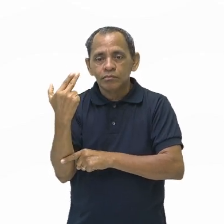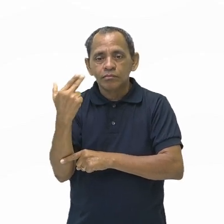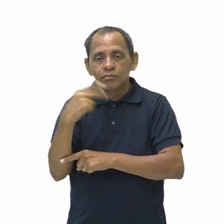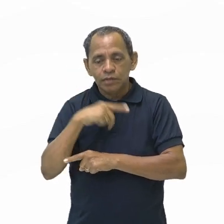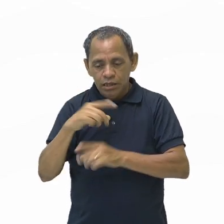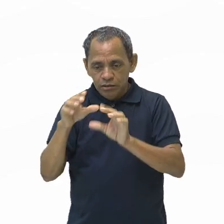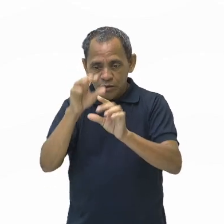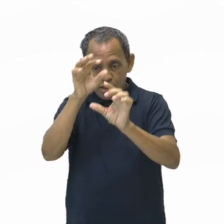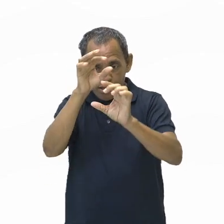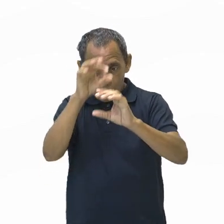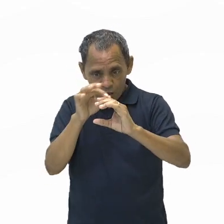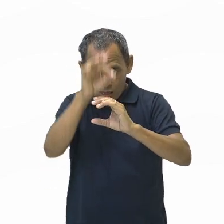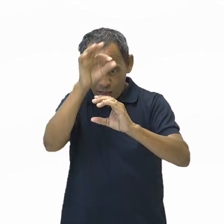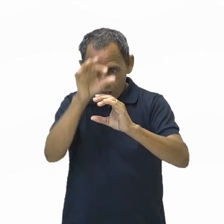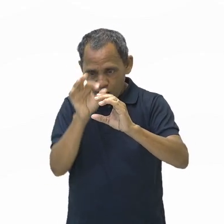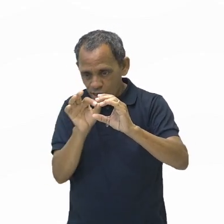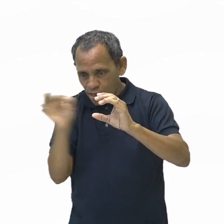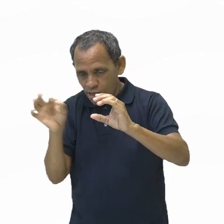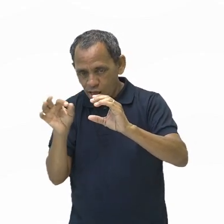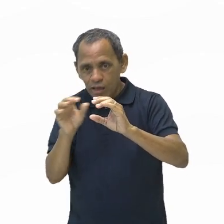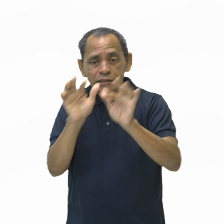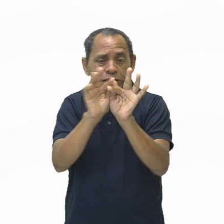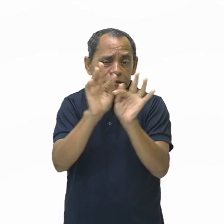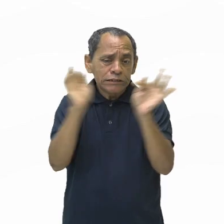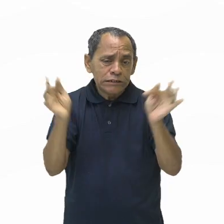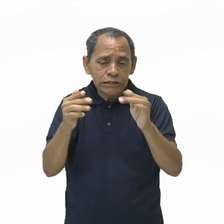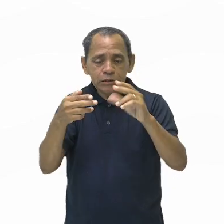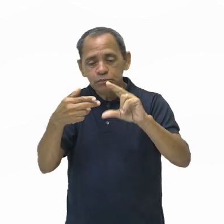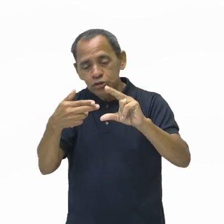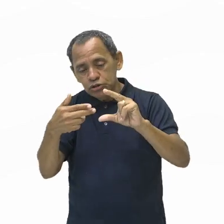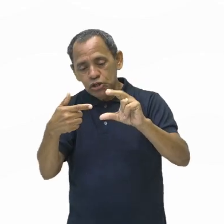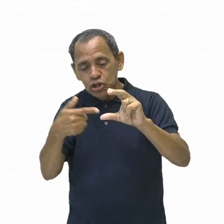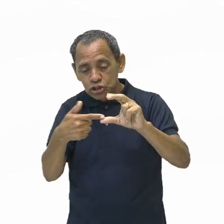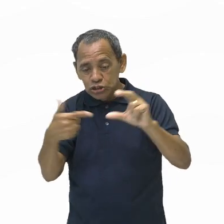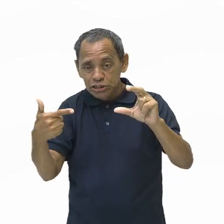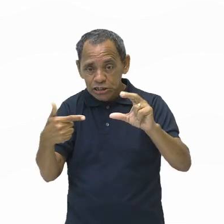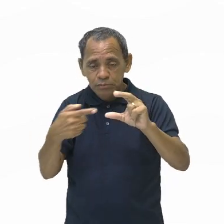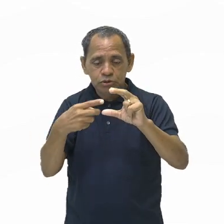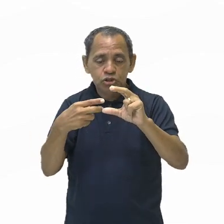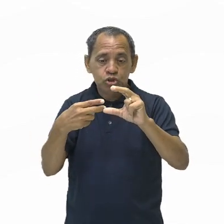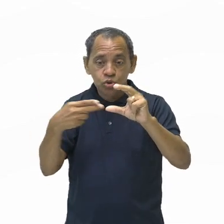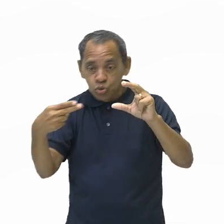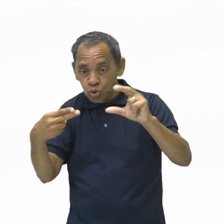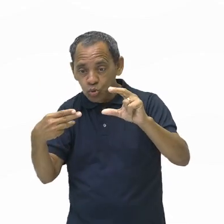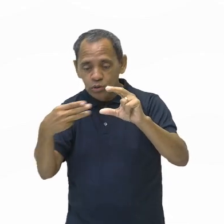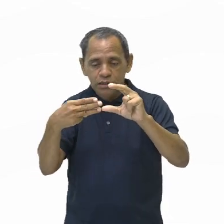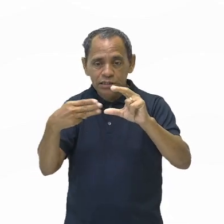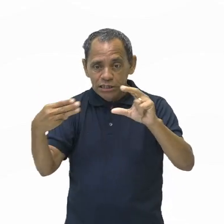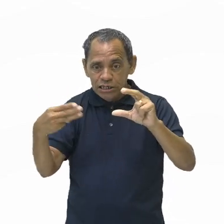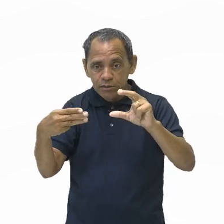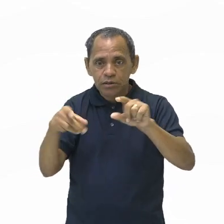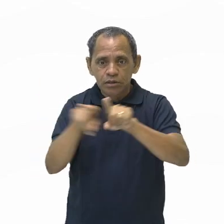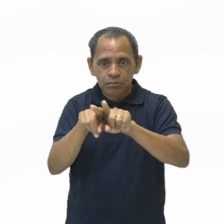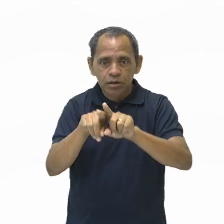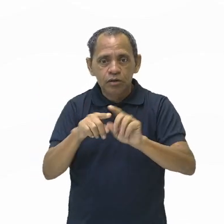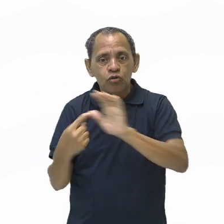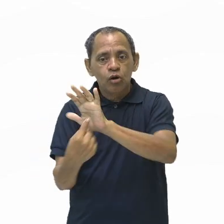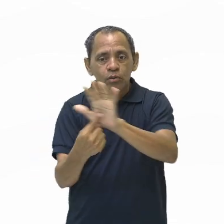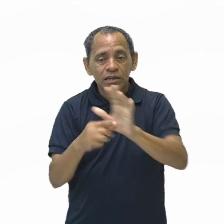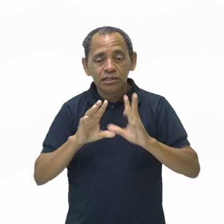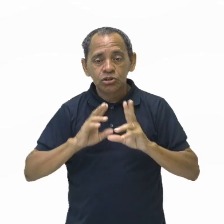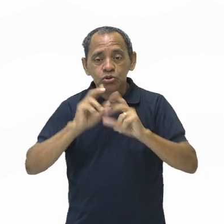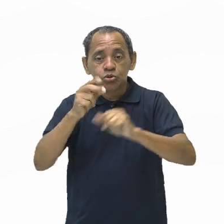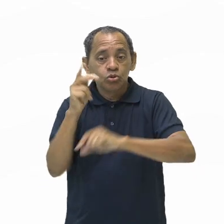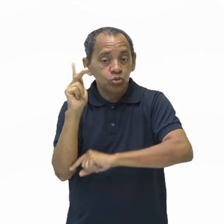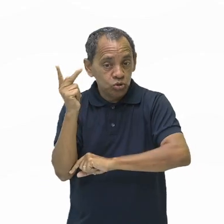ligações. Lembram-se? Ligações simples, ligações duplas, ligações triplas. Então, vão aparecer aí todos os hidrogênios,